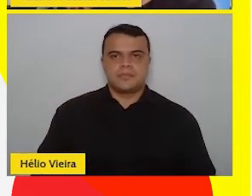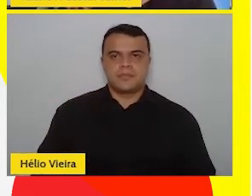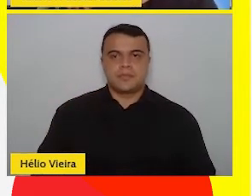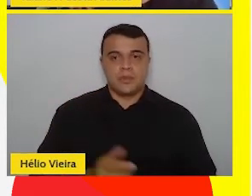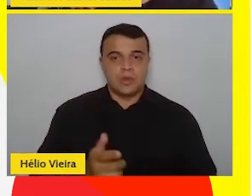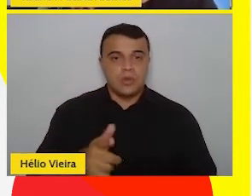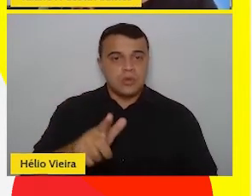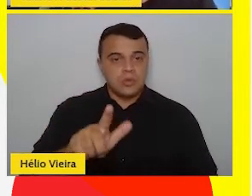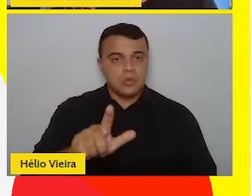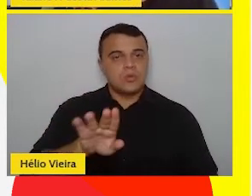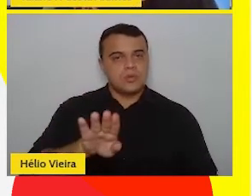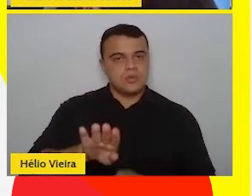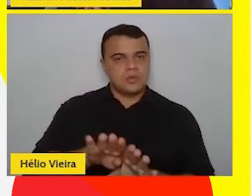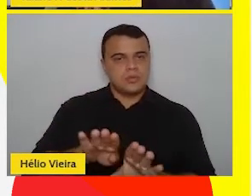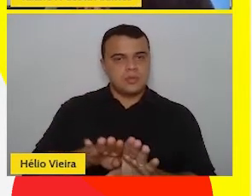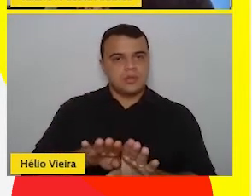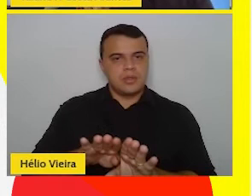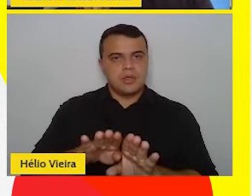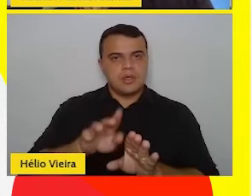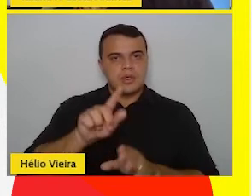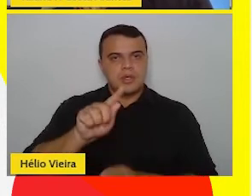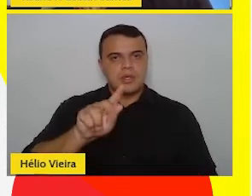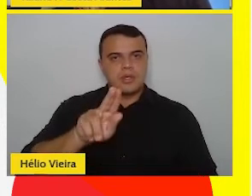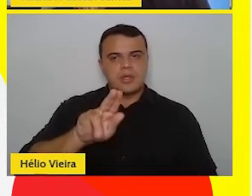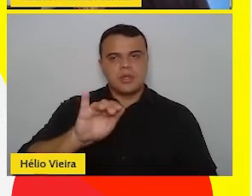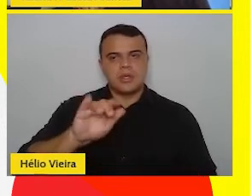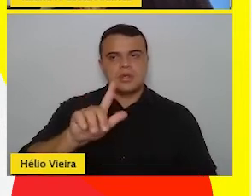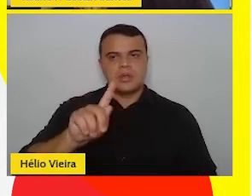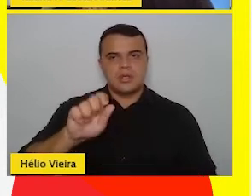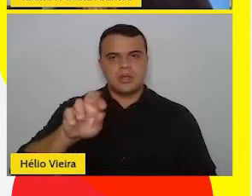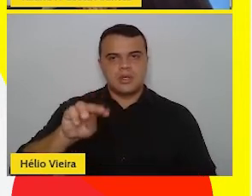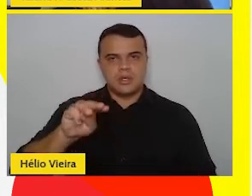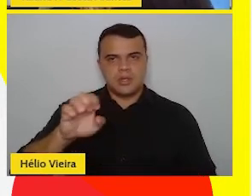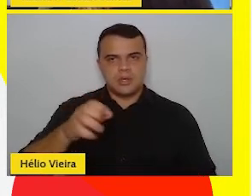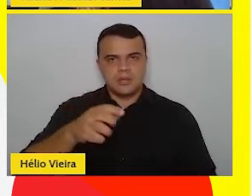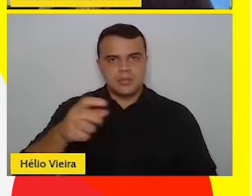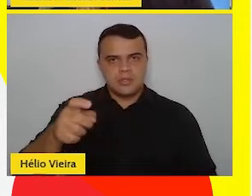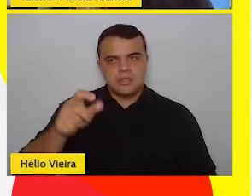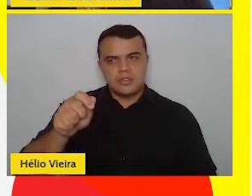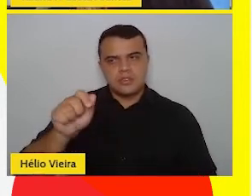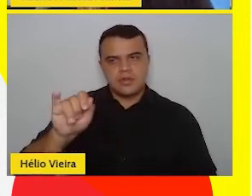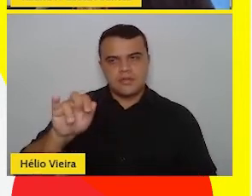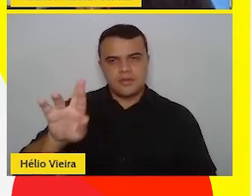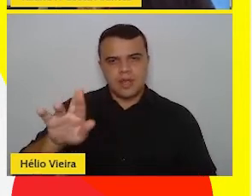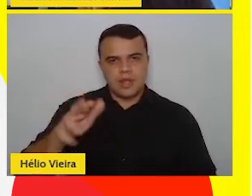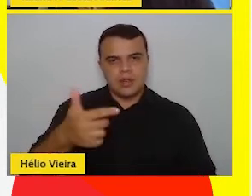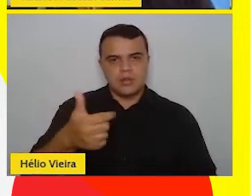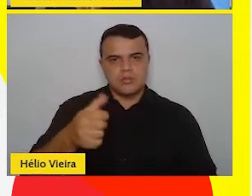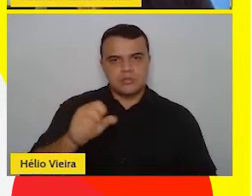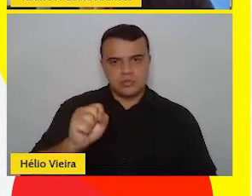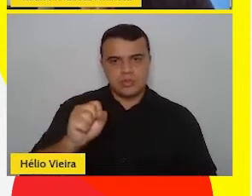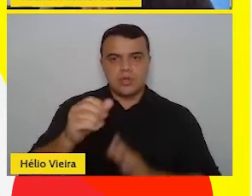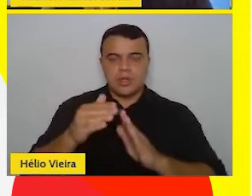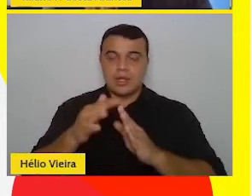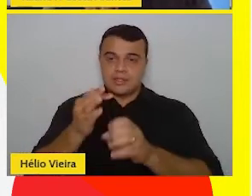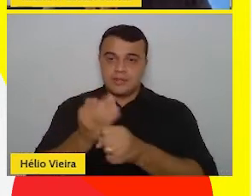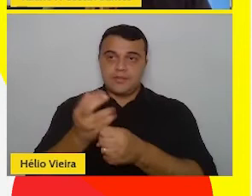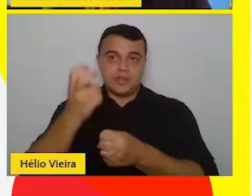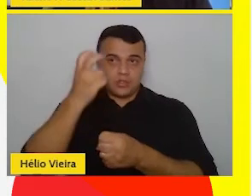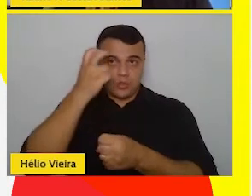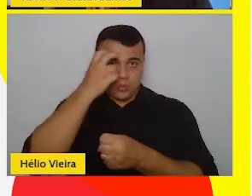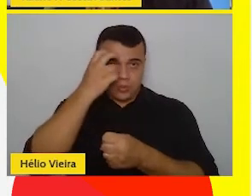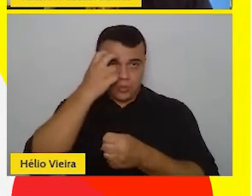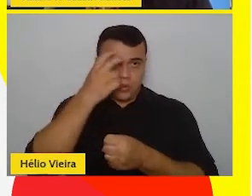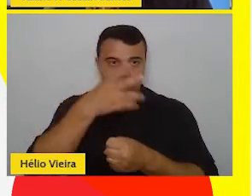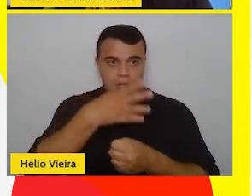Outro artista foi o Guilherme Xavier. Em 2018, a Casa Fiat de Cultura recebeu